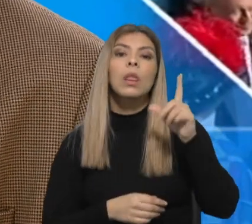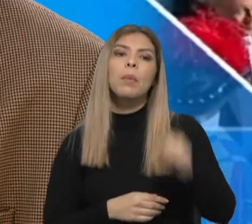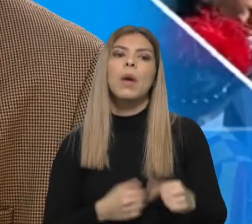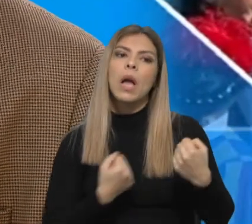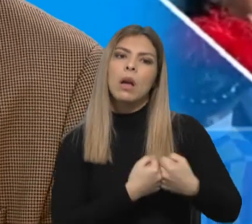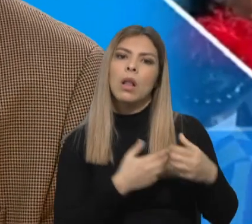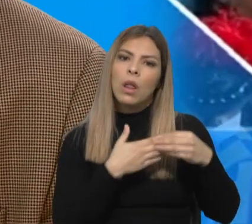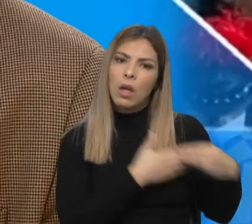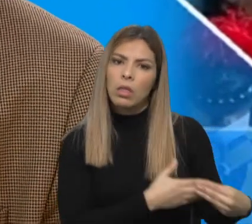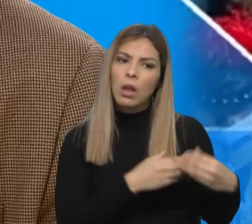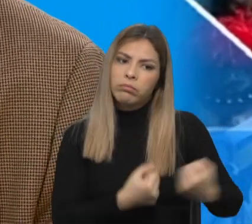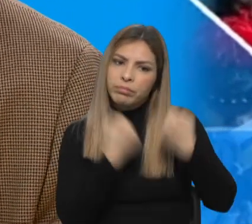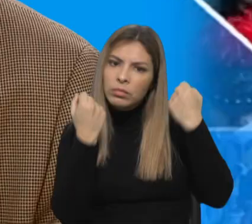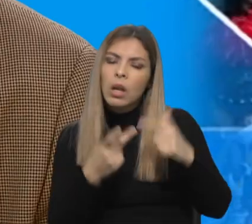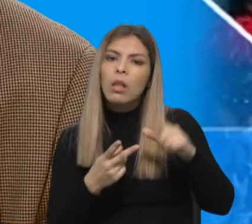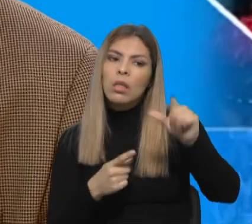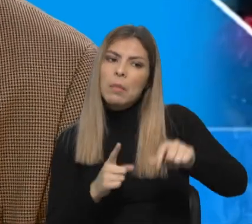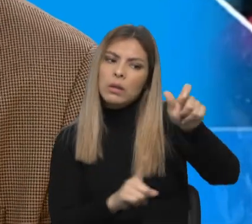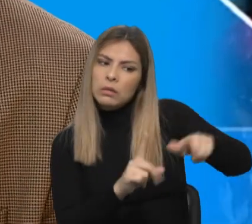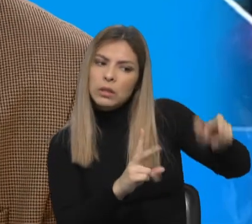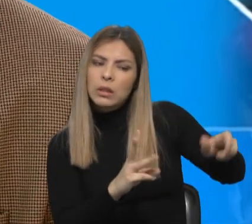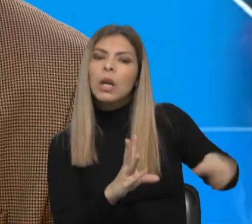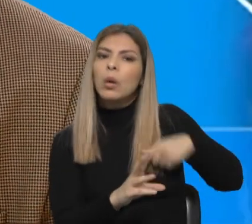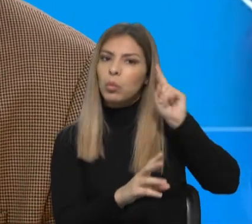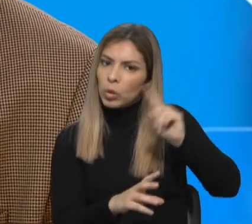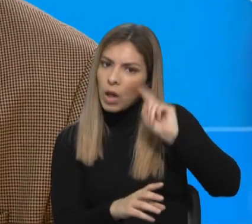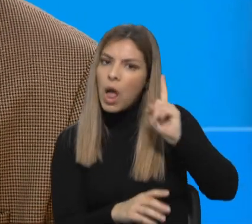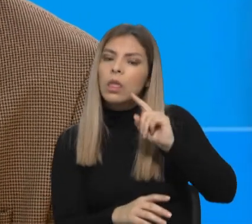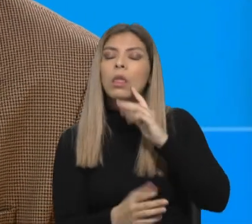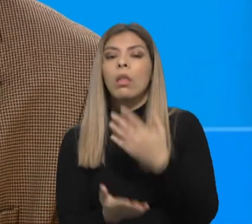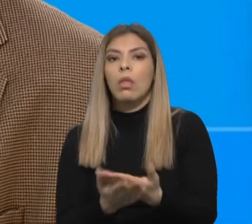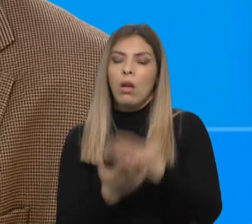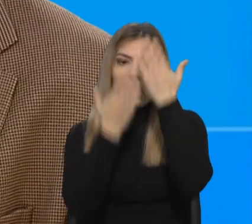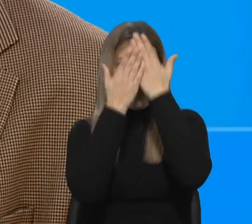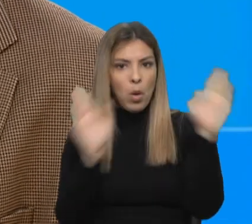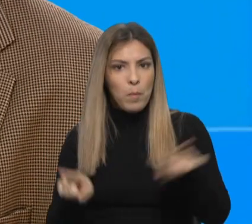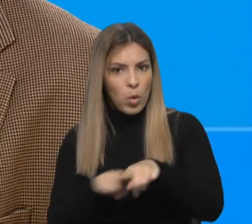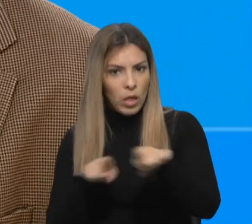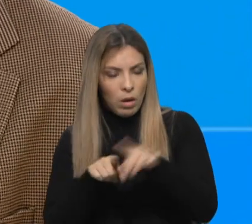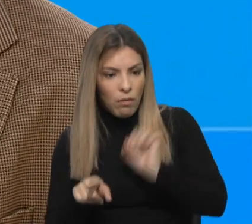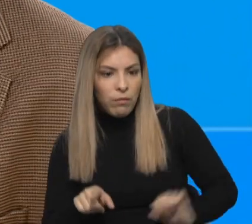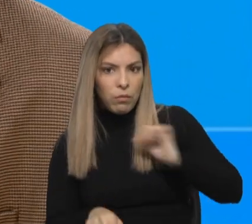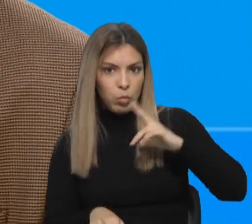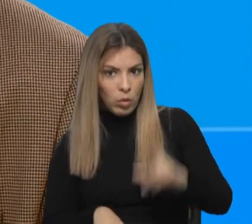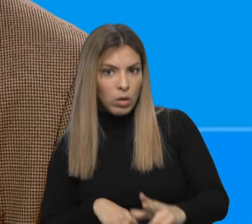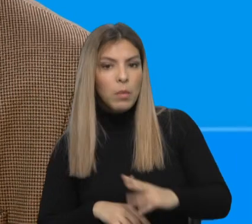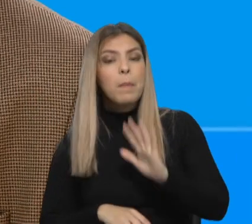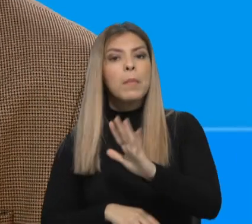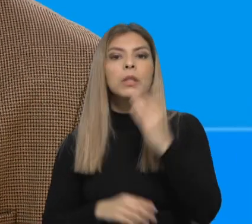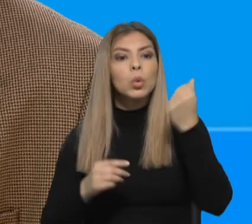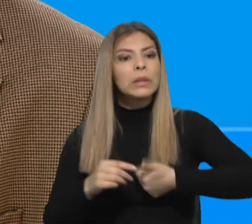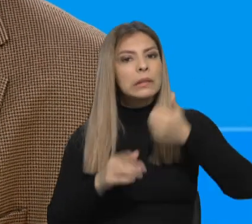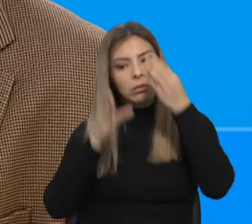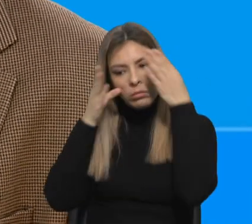líderes de opinião na sociedade civil têm também um papel fundamental na nossa democracia, mas foquei-me, como dizia, nos Presidentes da República e nos